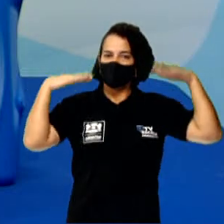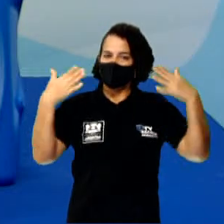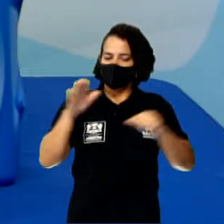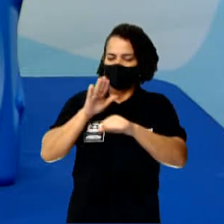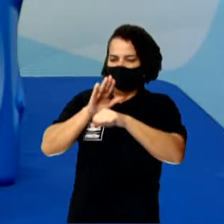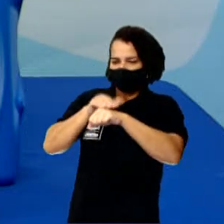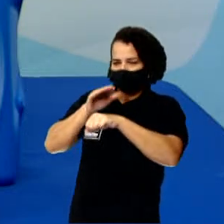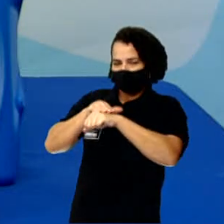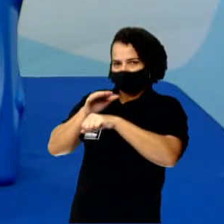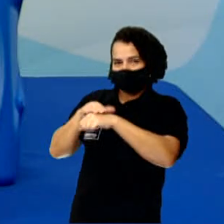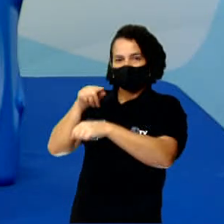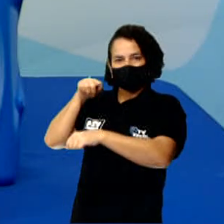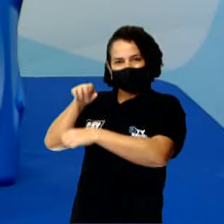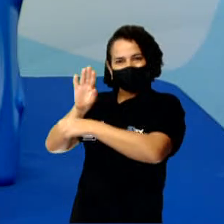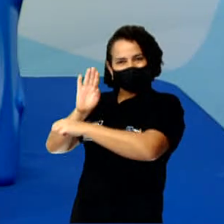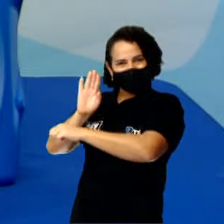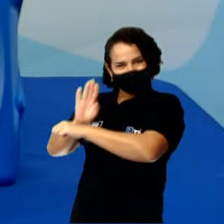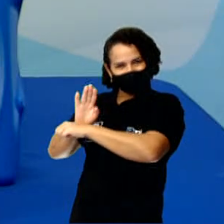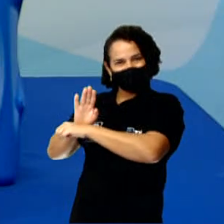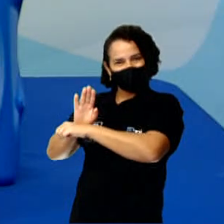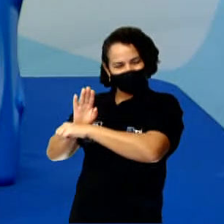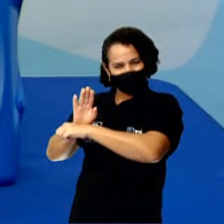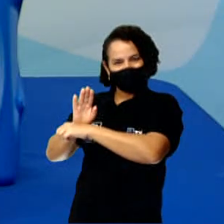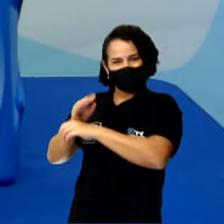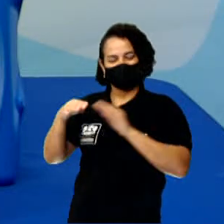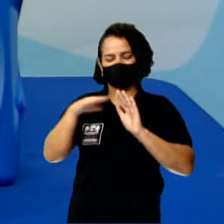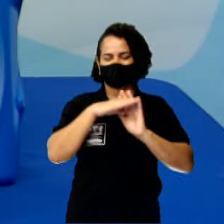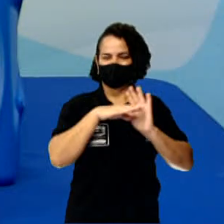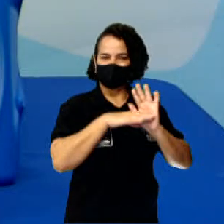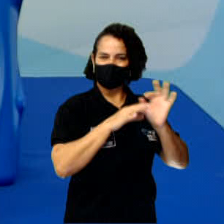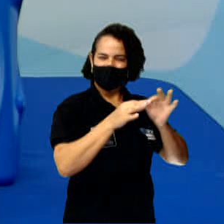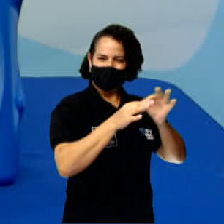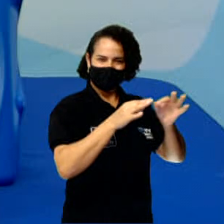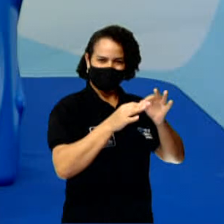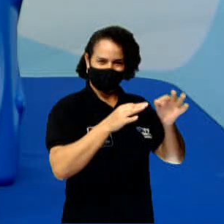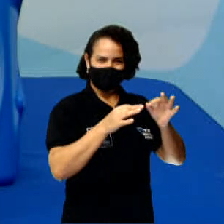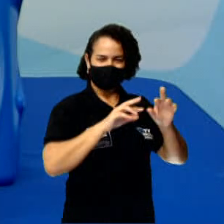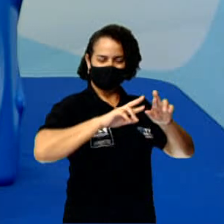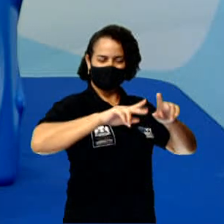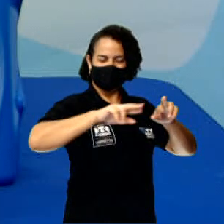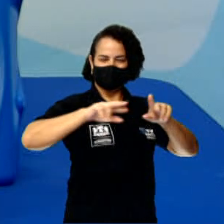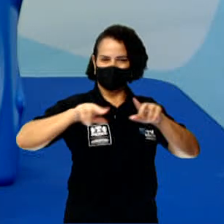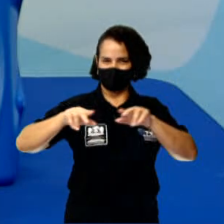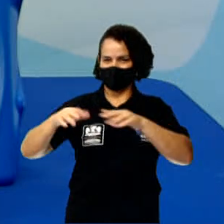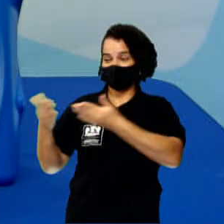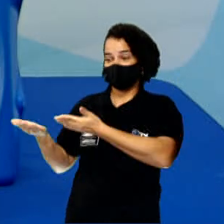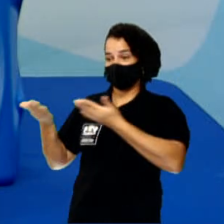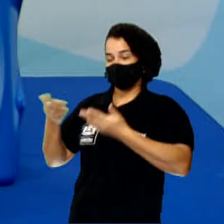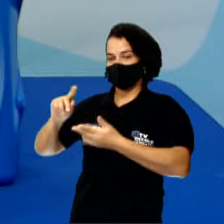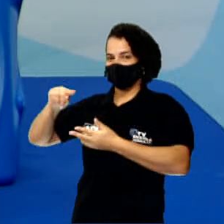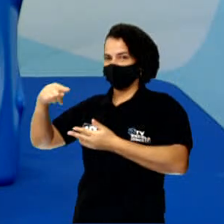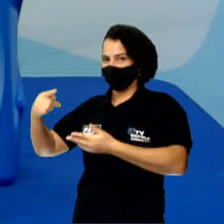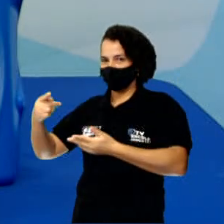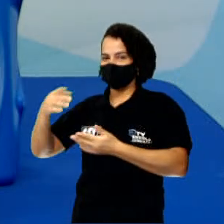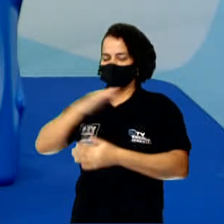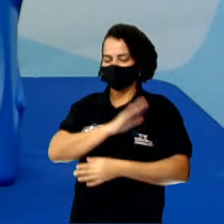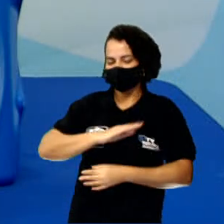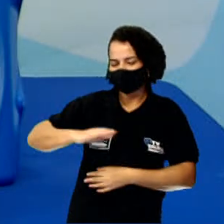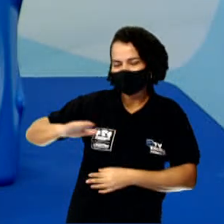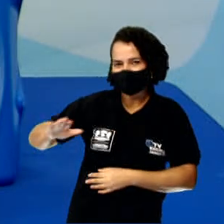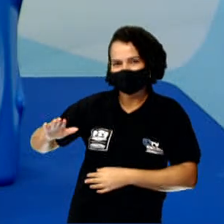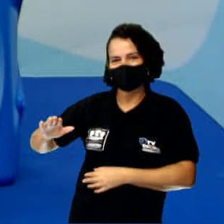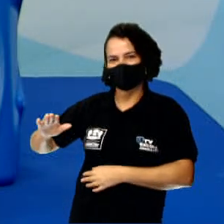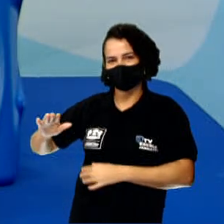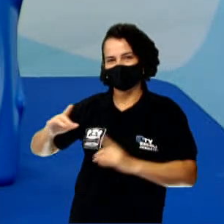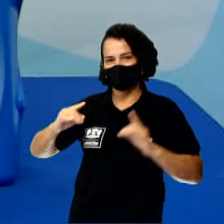para naquela tarde fazer uma programação diferente. Convidaram outras crianças do castelo e o castelo ficou assim,